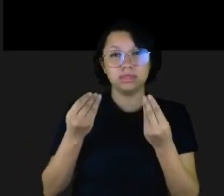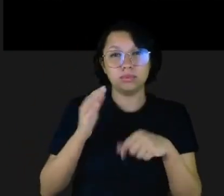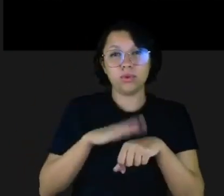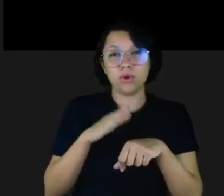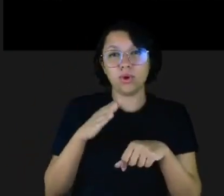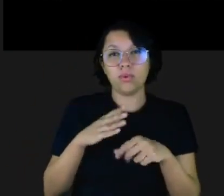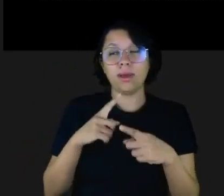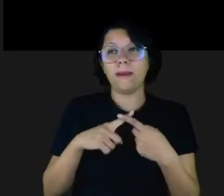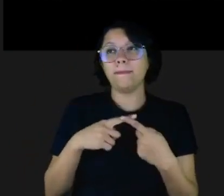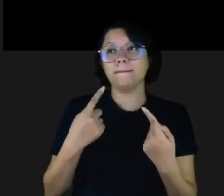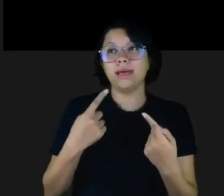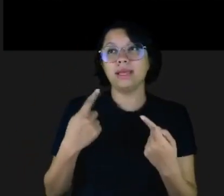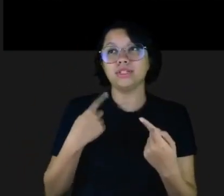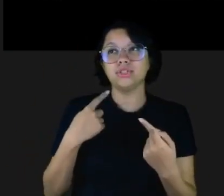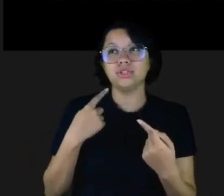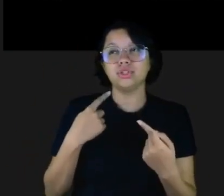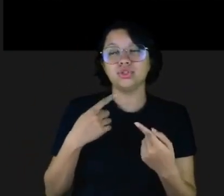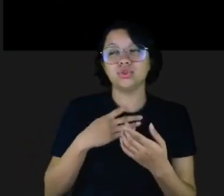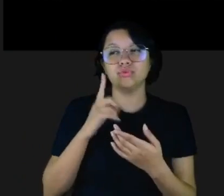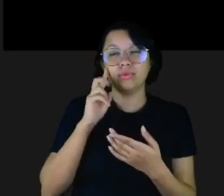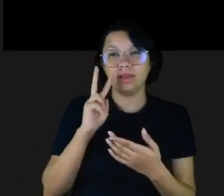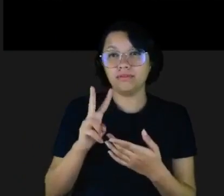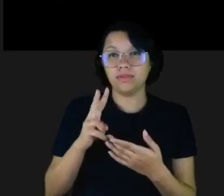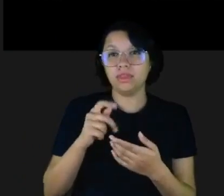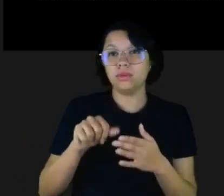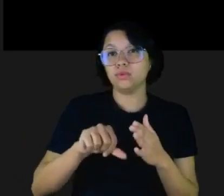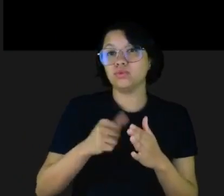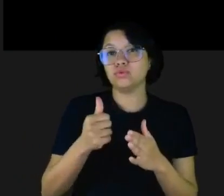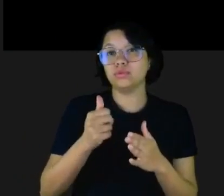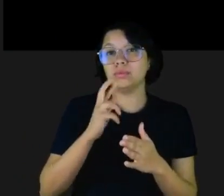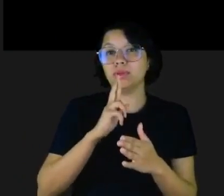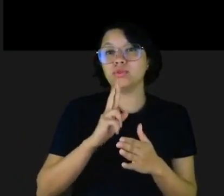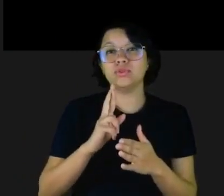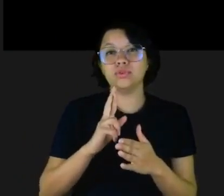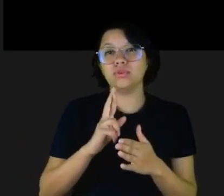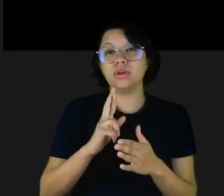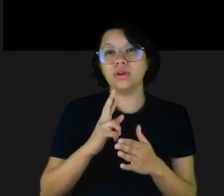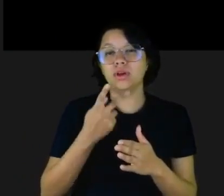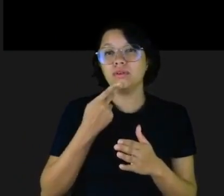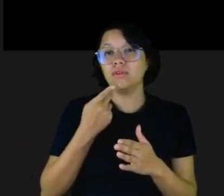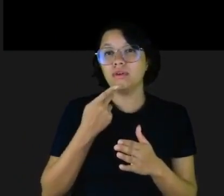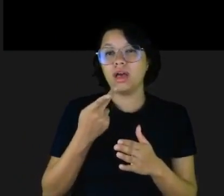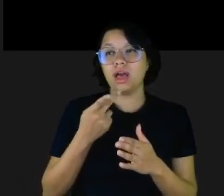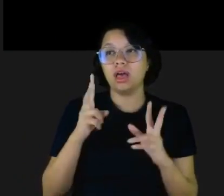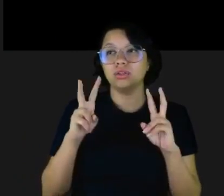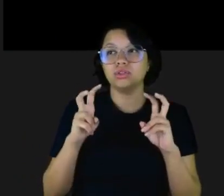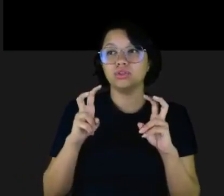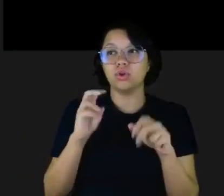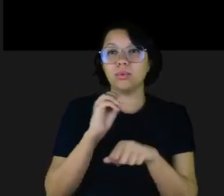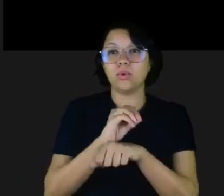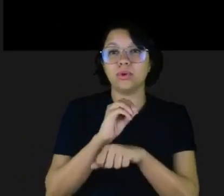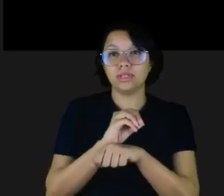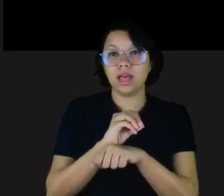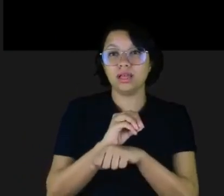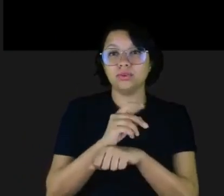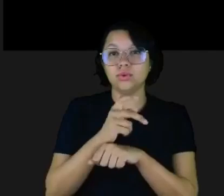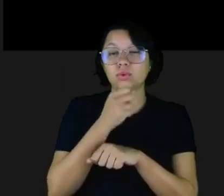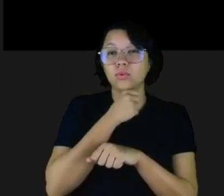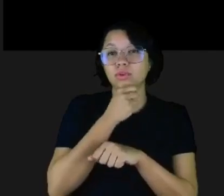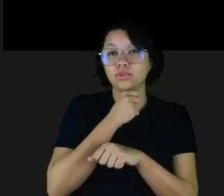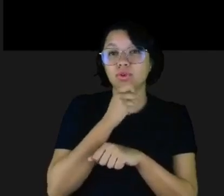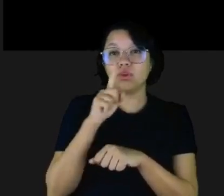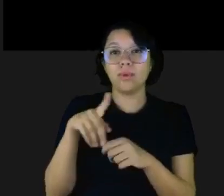gente vai ver que isso, os primeiros relatos de necessidade com idosos, é bíblico.